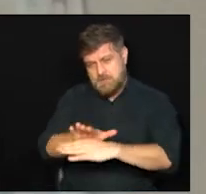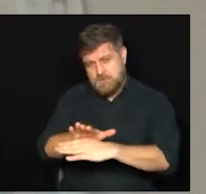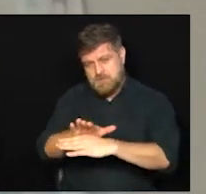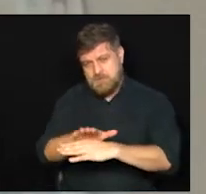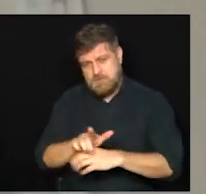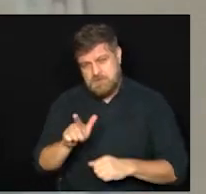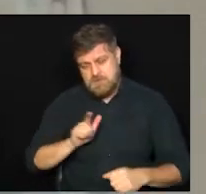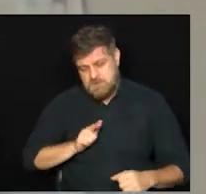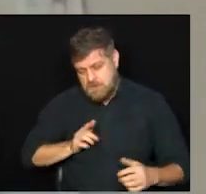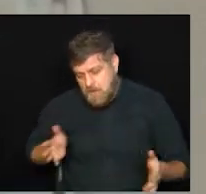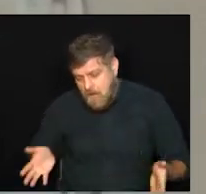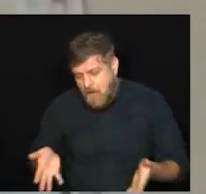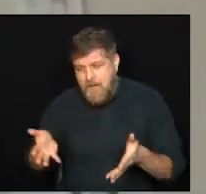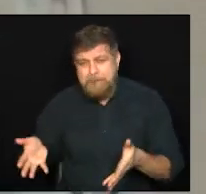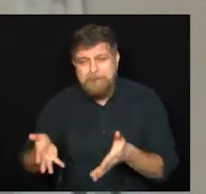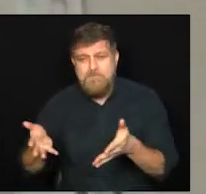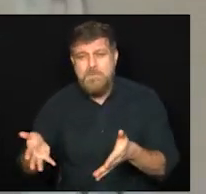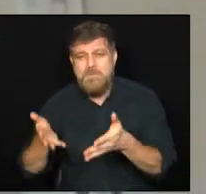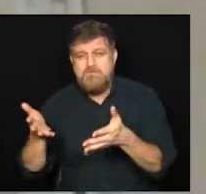promover eventos